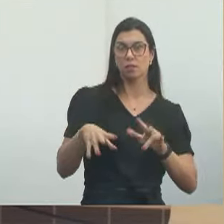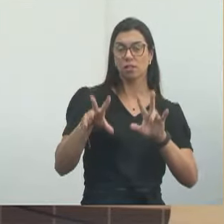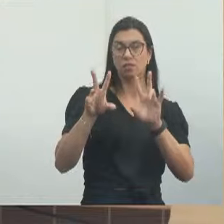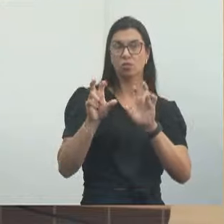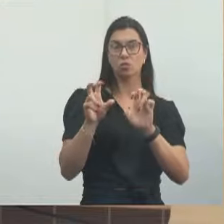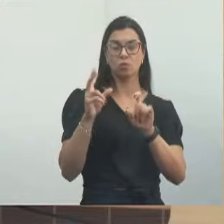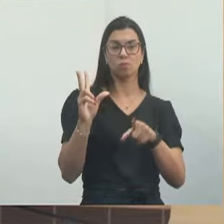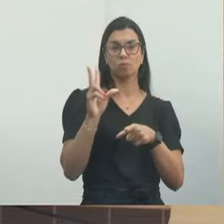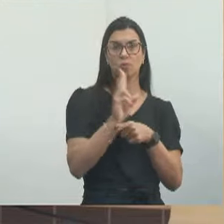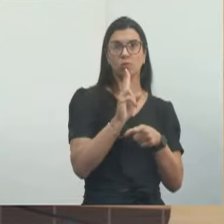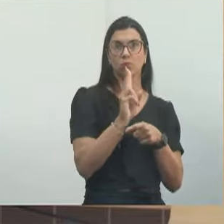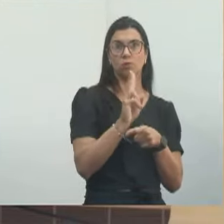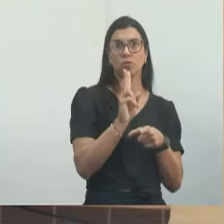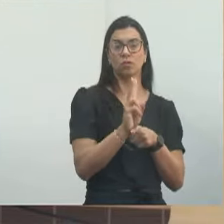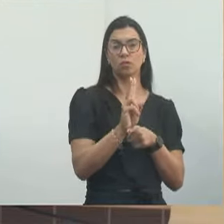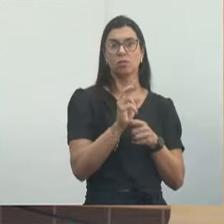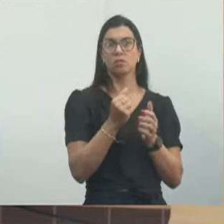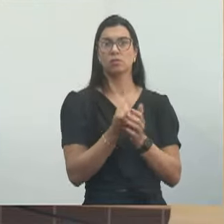patrimônio cultural,